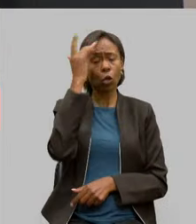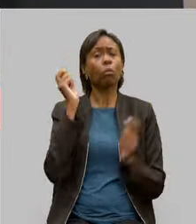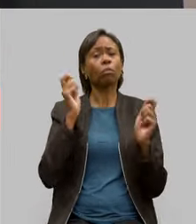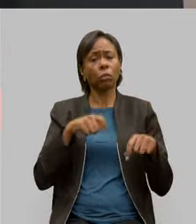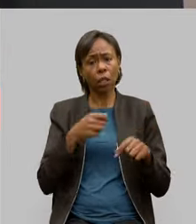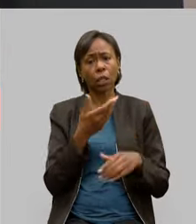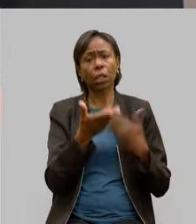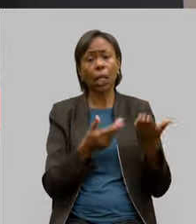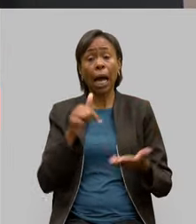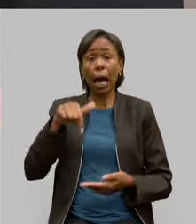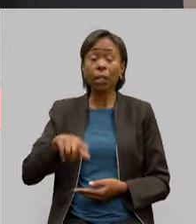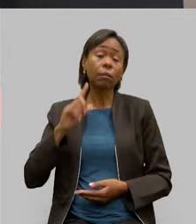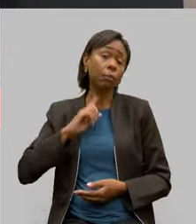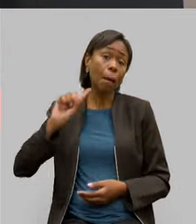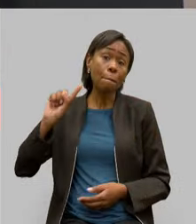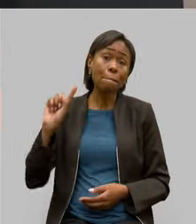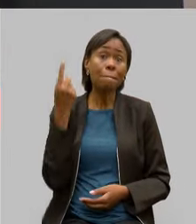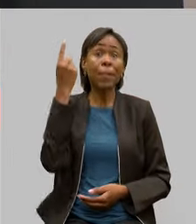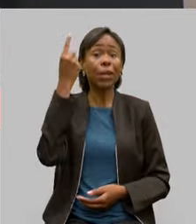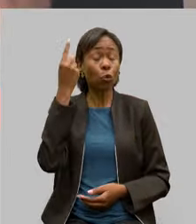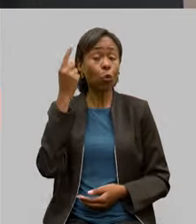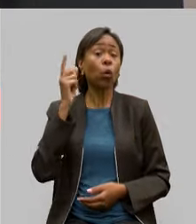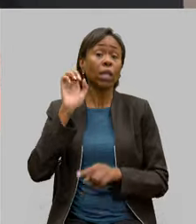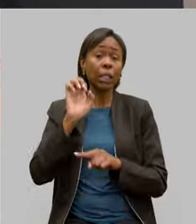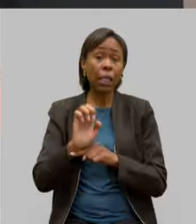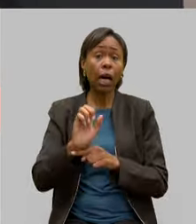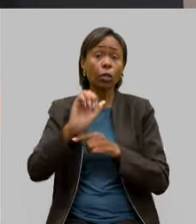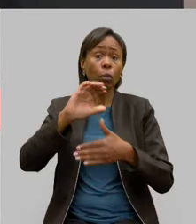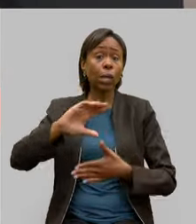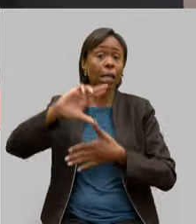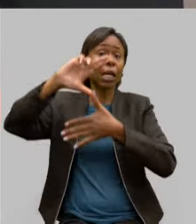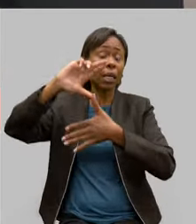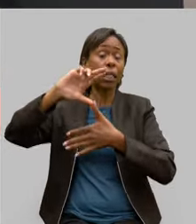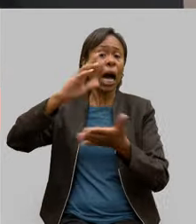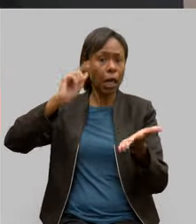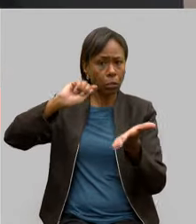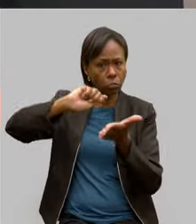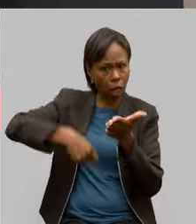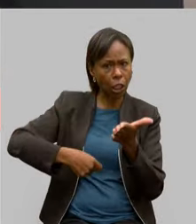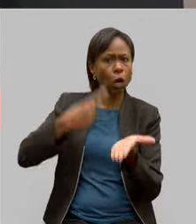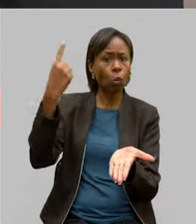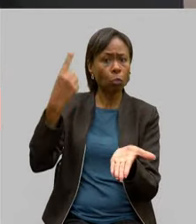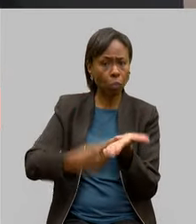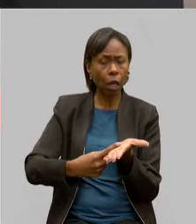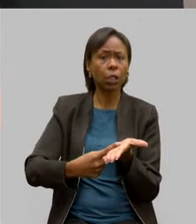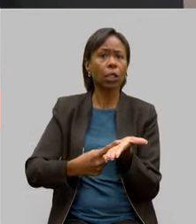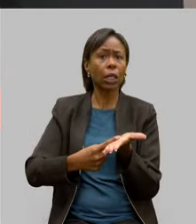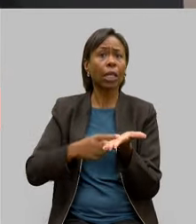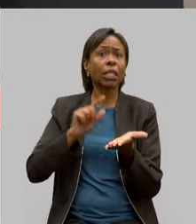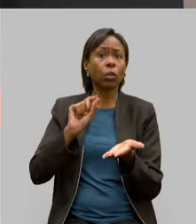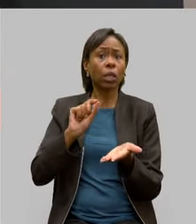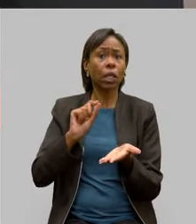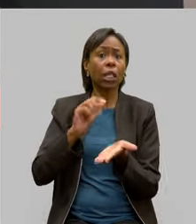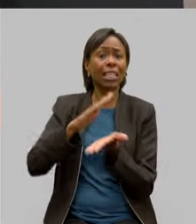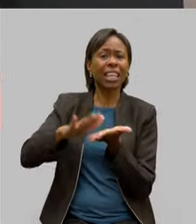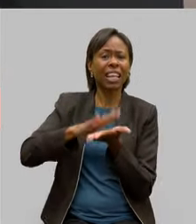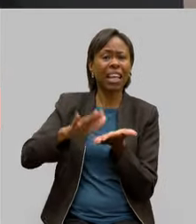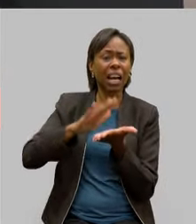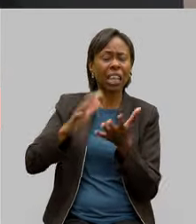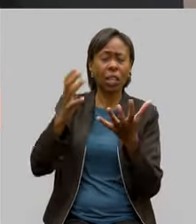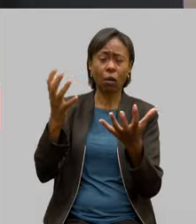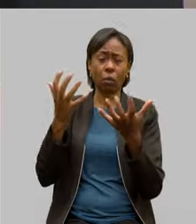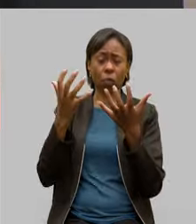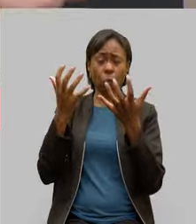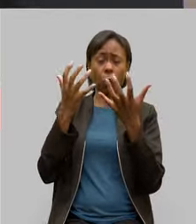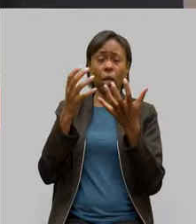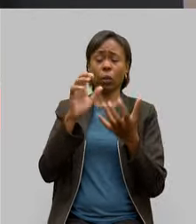Gerais foi o primeiro estado da América Latina assinar o Race to zero que é o compromisso para zerar as emissões de gás de feit de estufa Quando é que nós